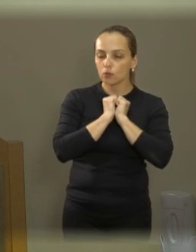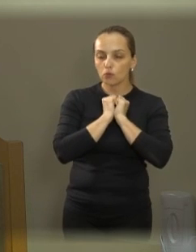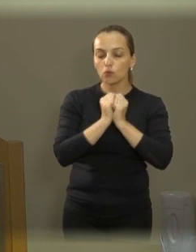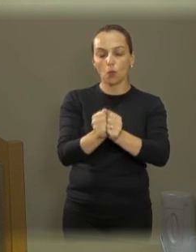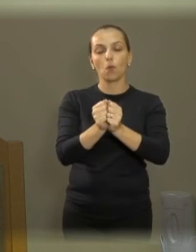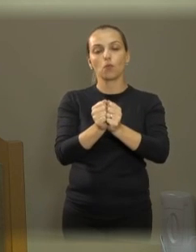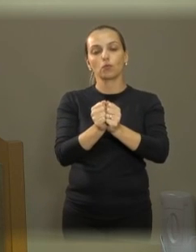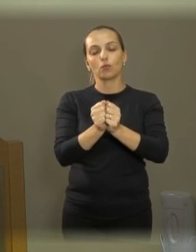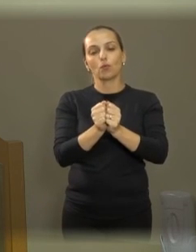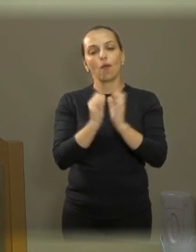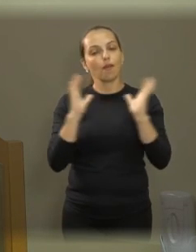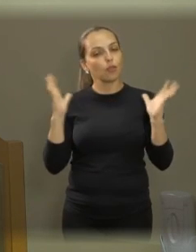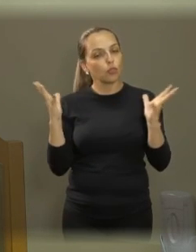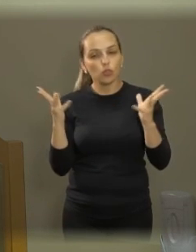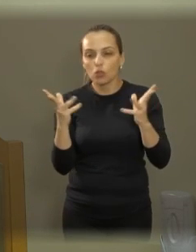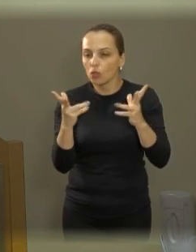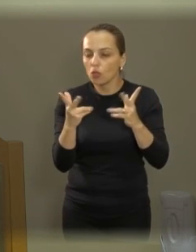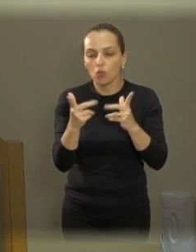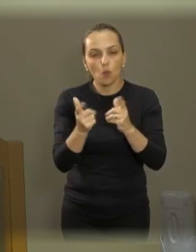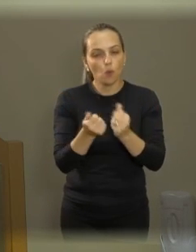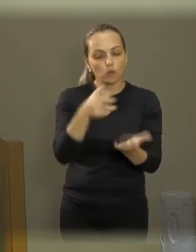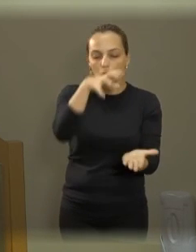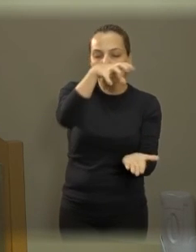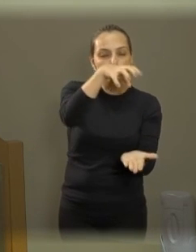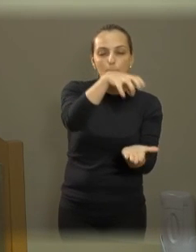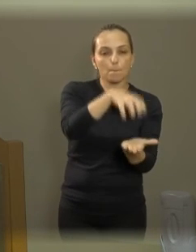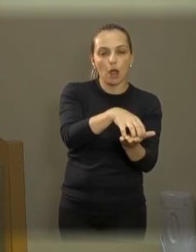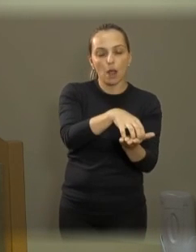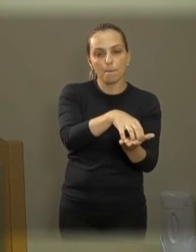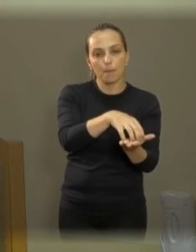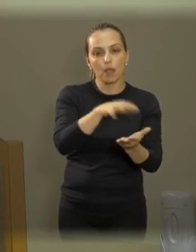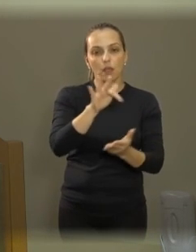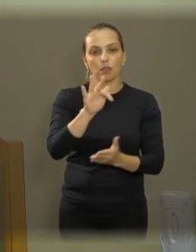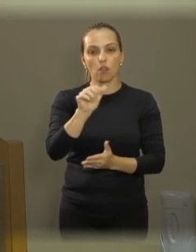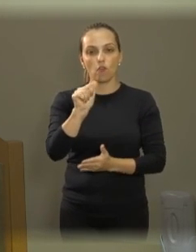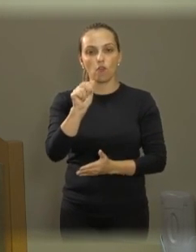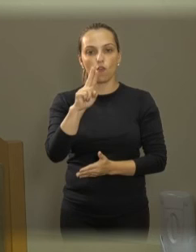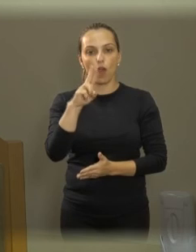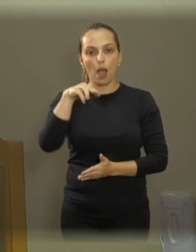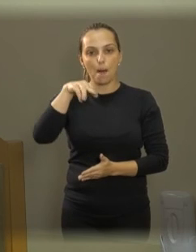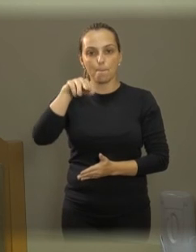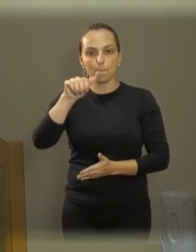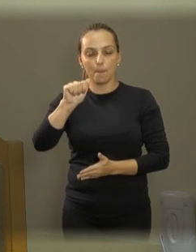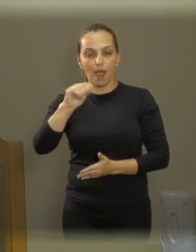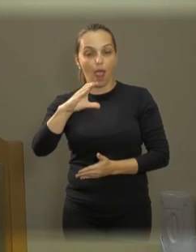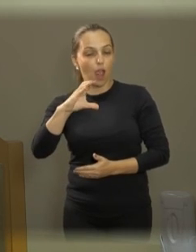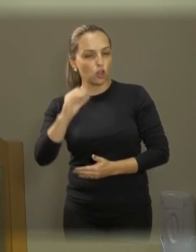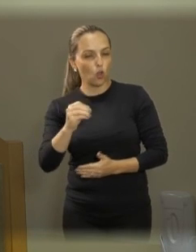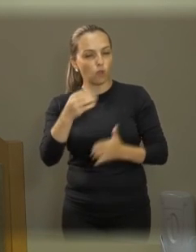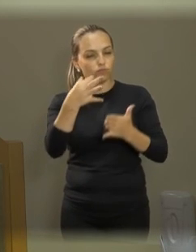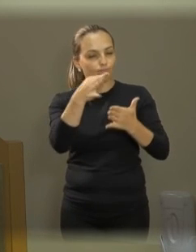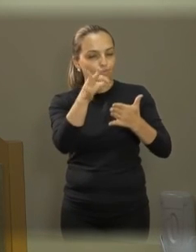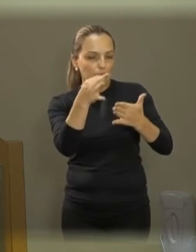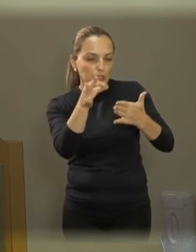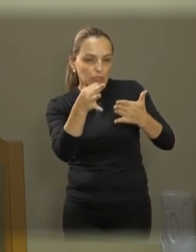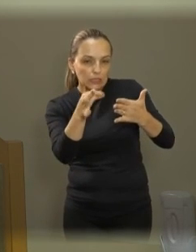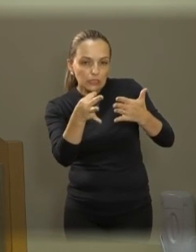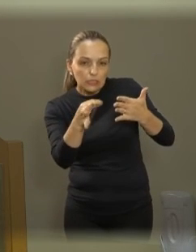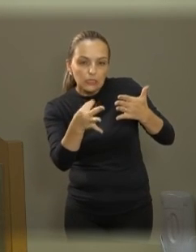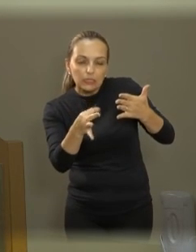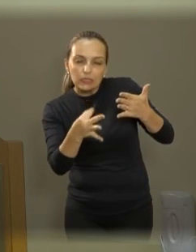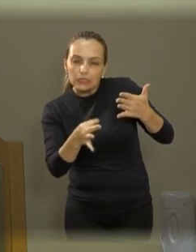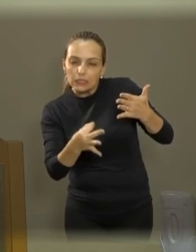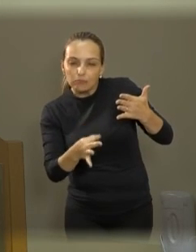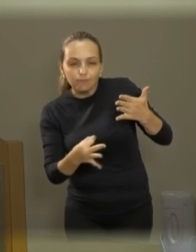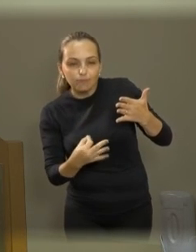todos do Departamento de Fármacos e Medicamento. Eu poderia estar listando aqui desde